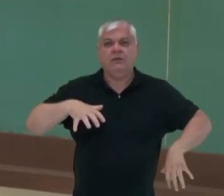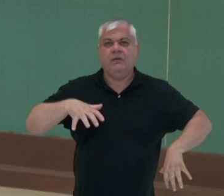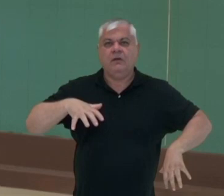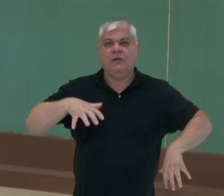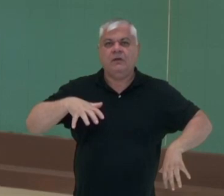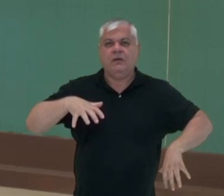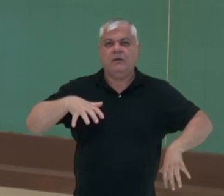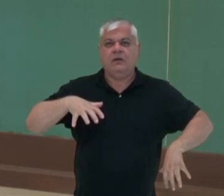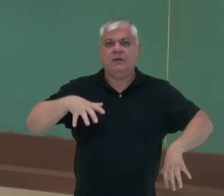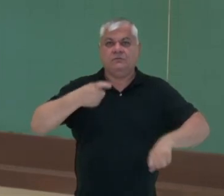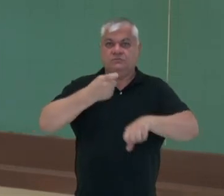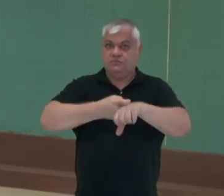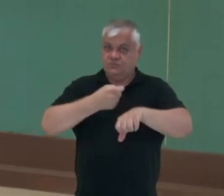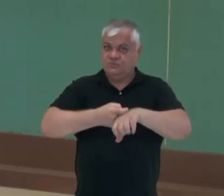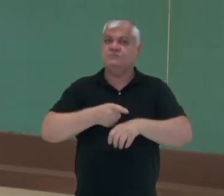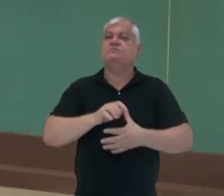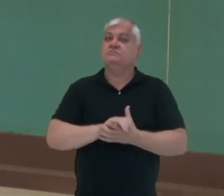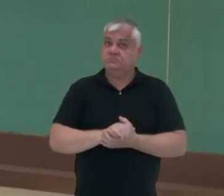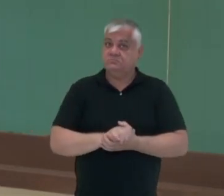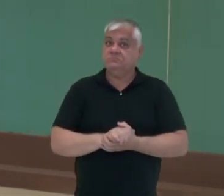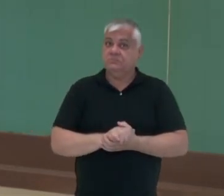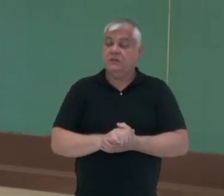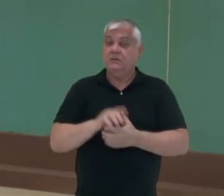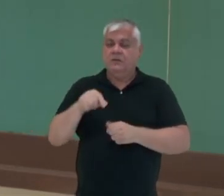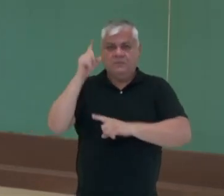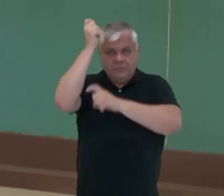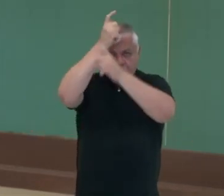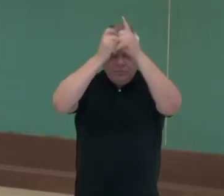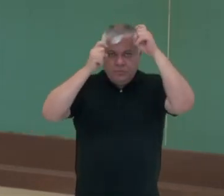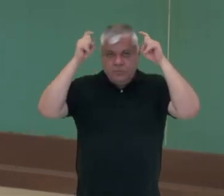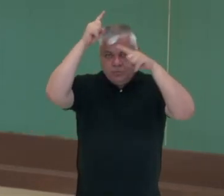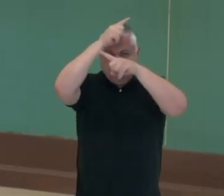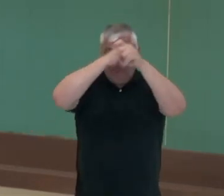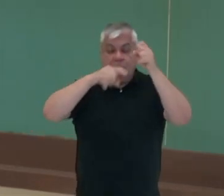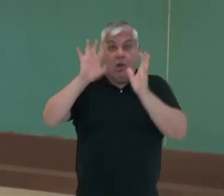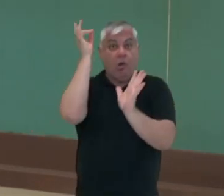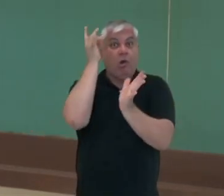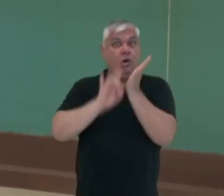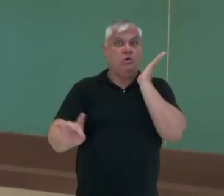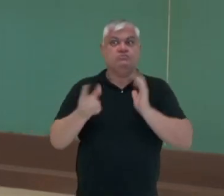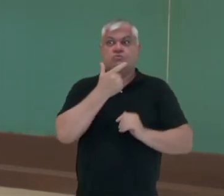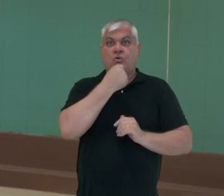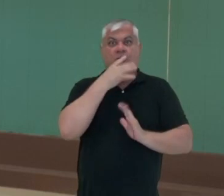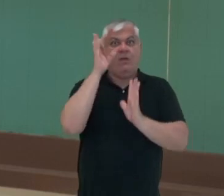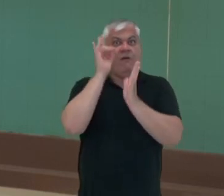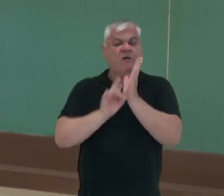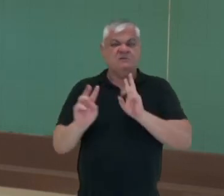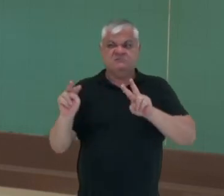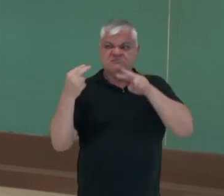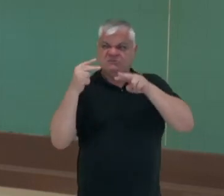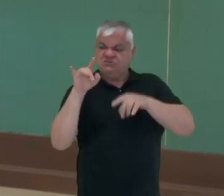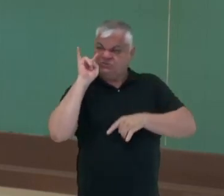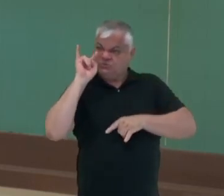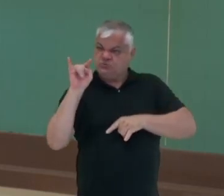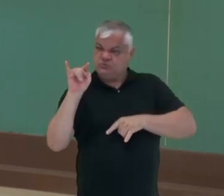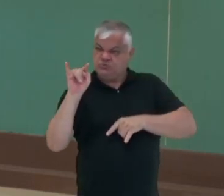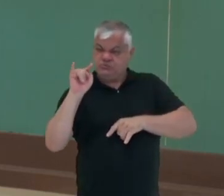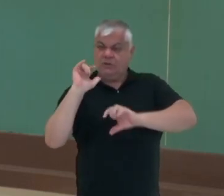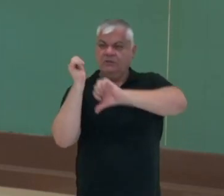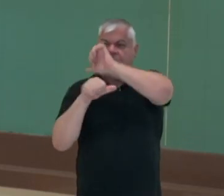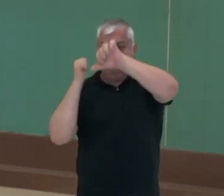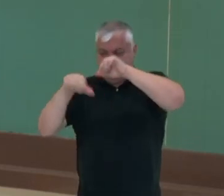todo homem que olhasse para ela se tornasse pedra. Então, na verdade, a Medusa ela pegou um ódio pelos homens e um ódio pelos deuses. Então, por isso que ela se torna um